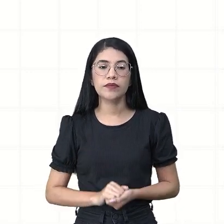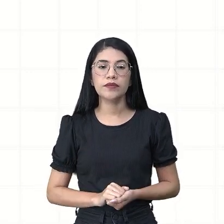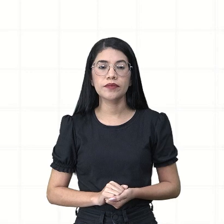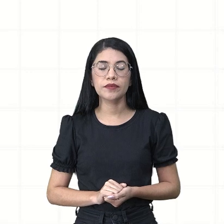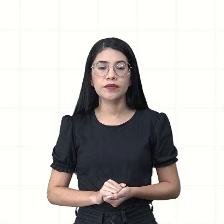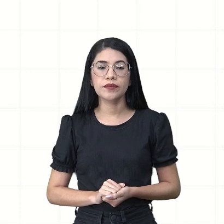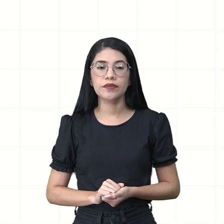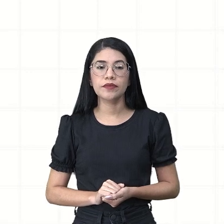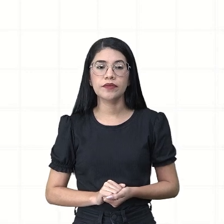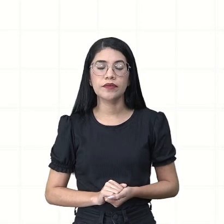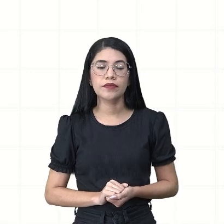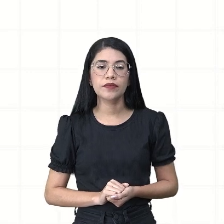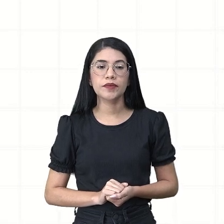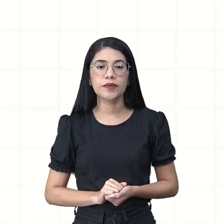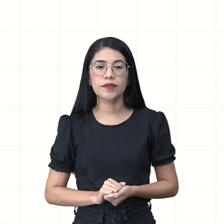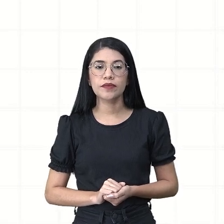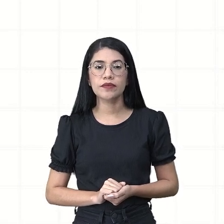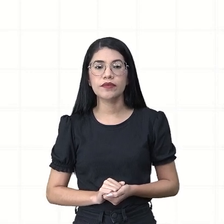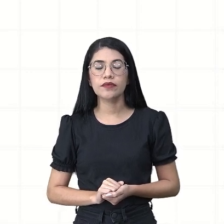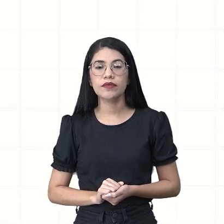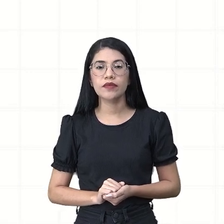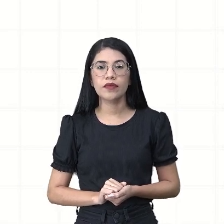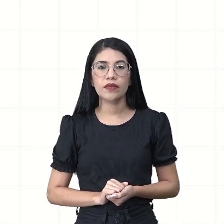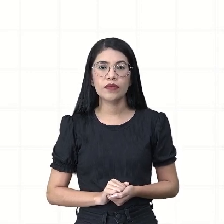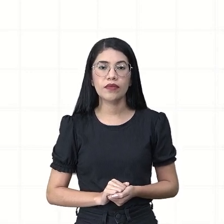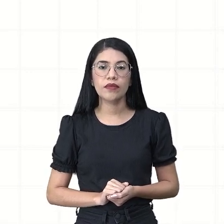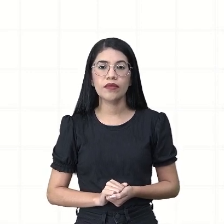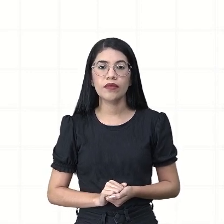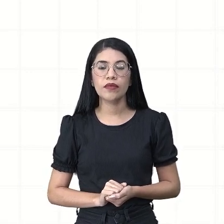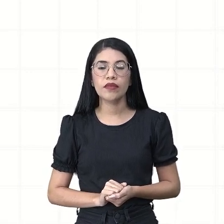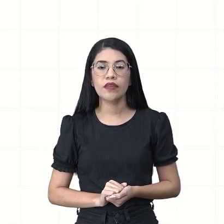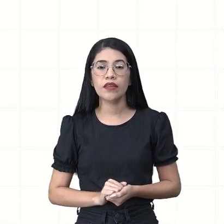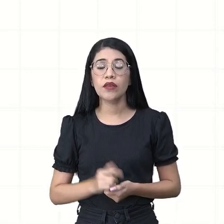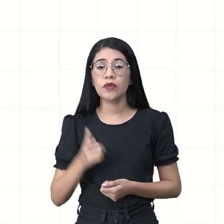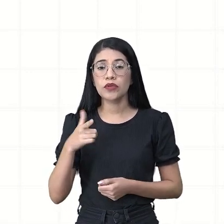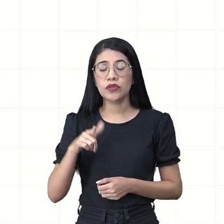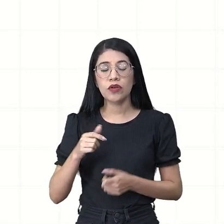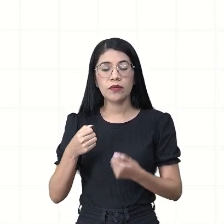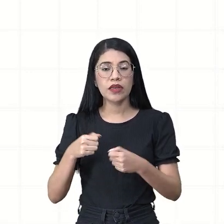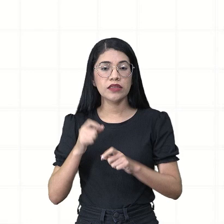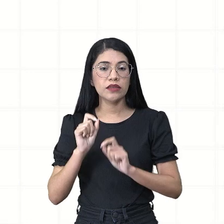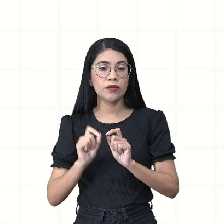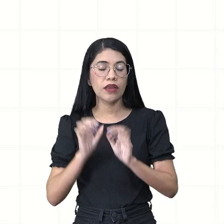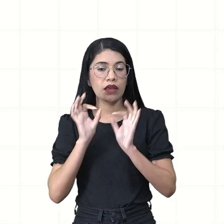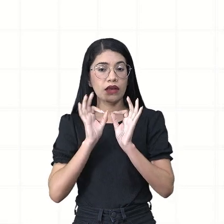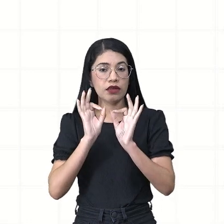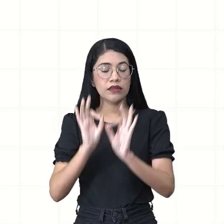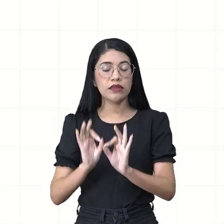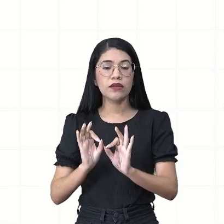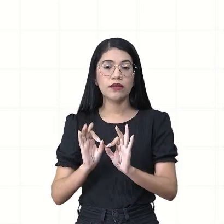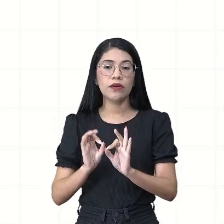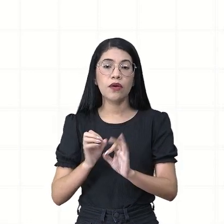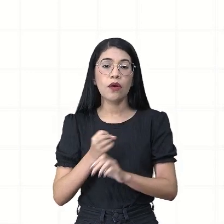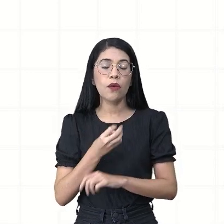proporção, né? Uma igualdade entre duas razões. Então, novamente, a gente vai verificar quantas